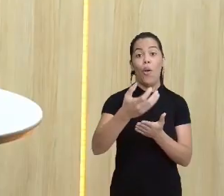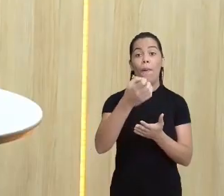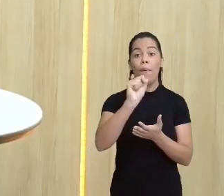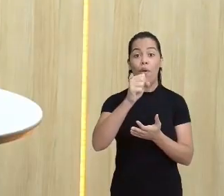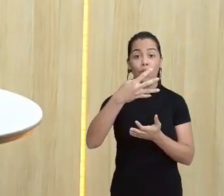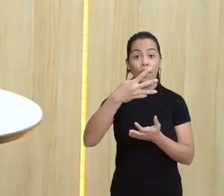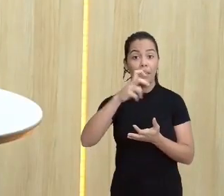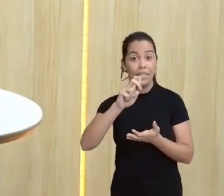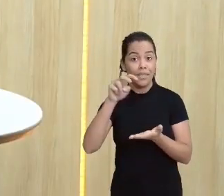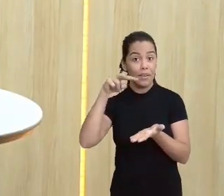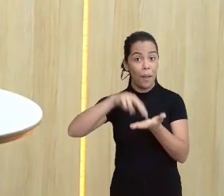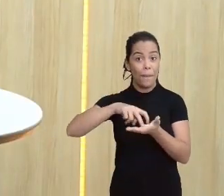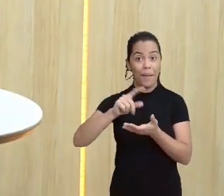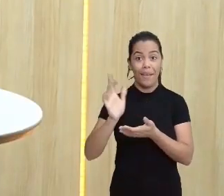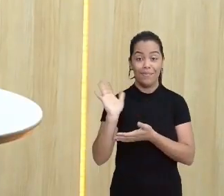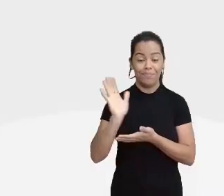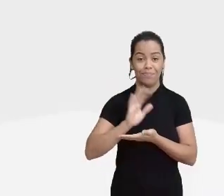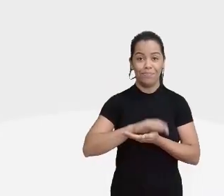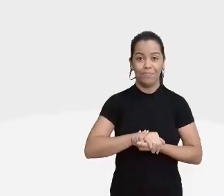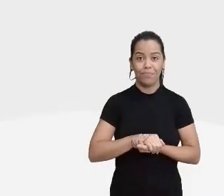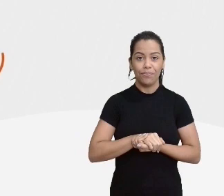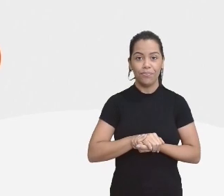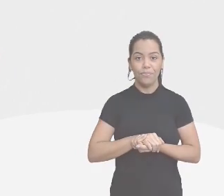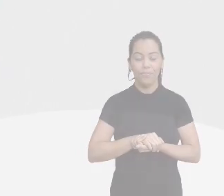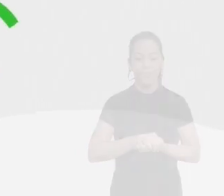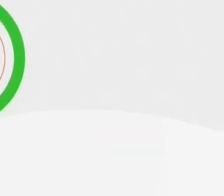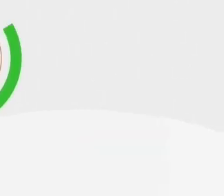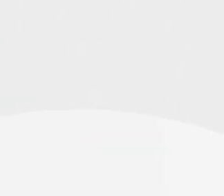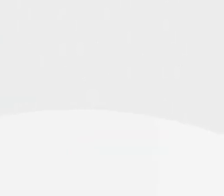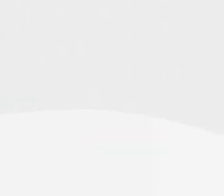manhã. Não percam!